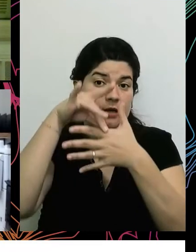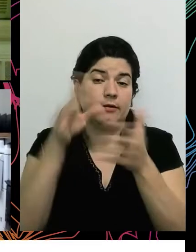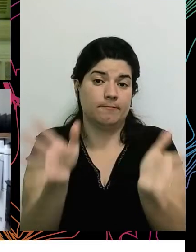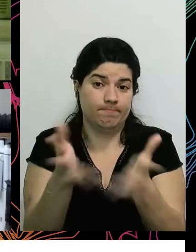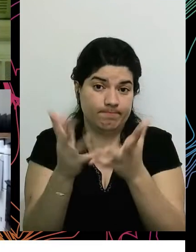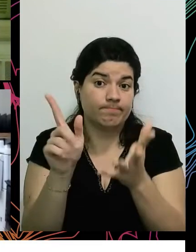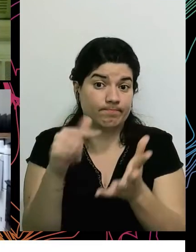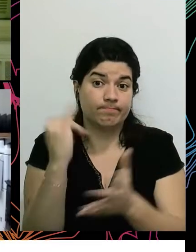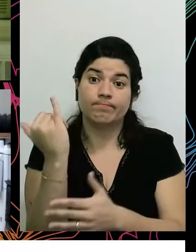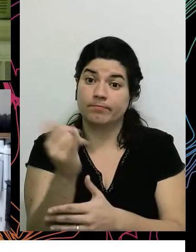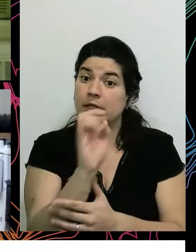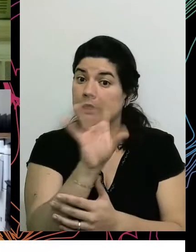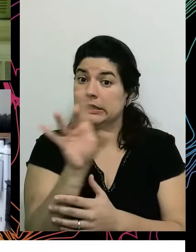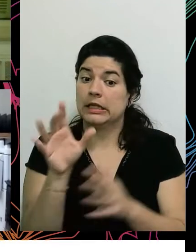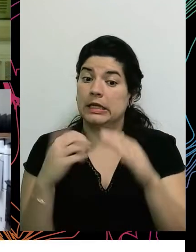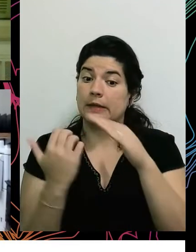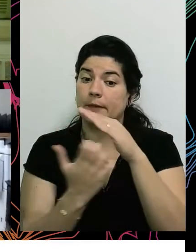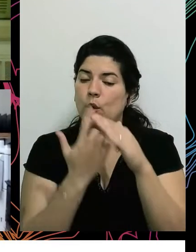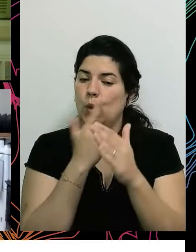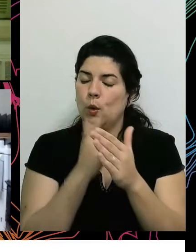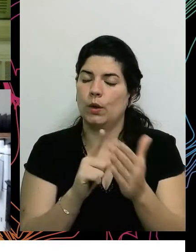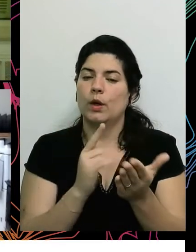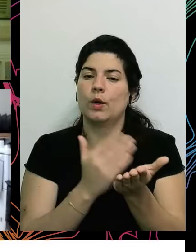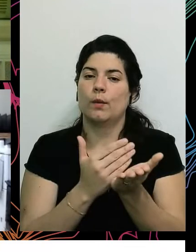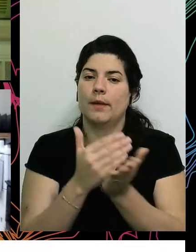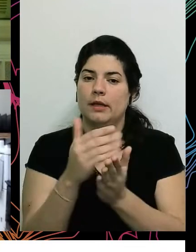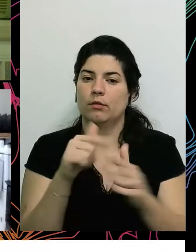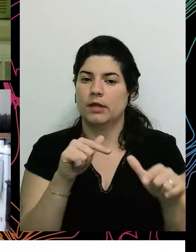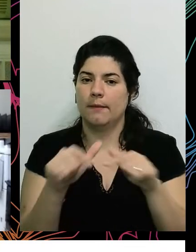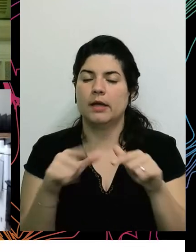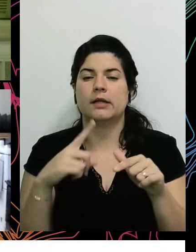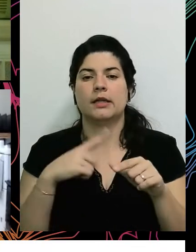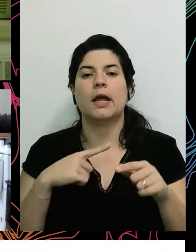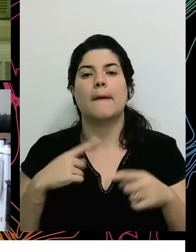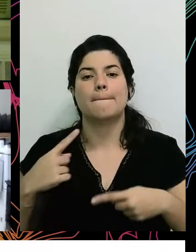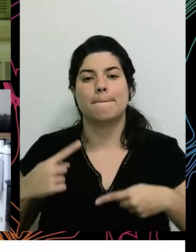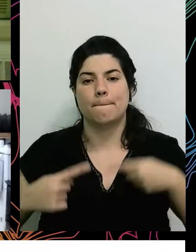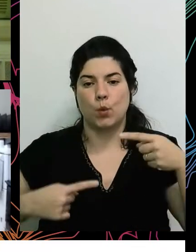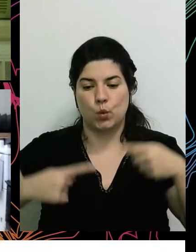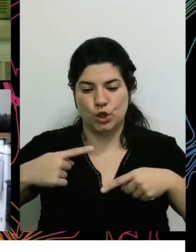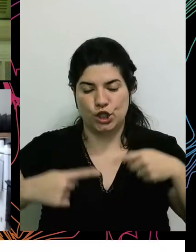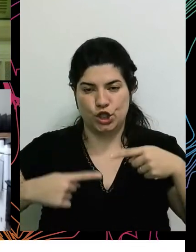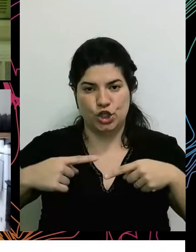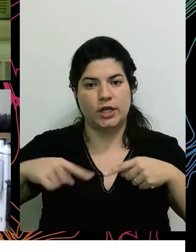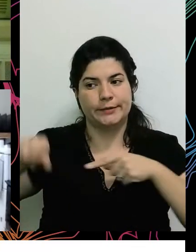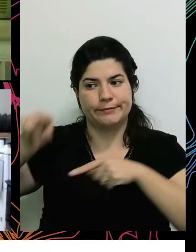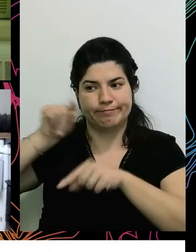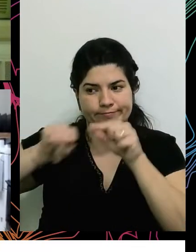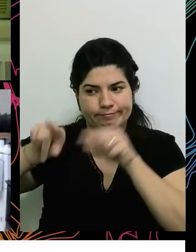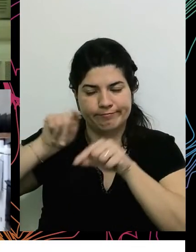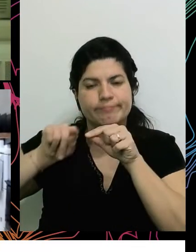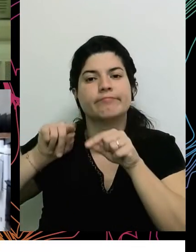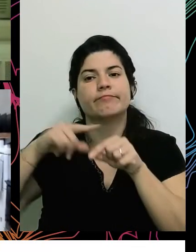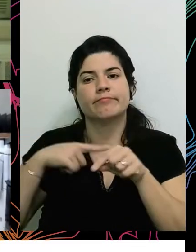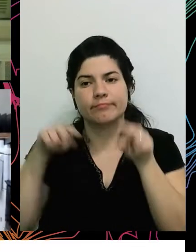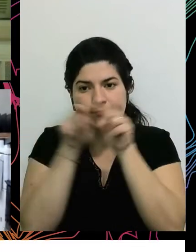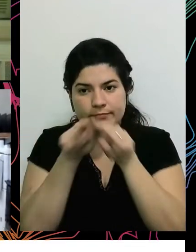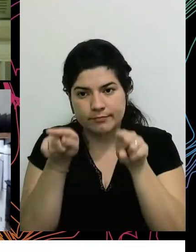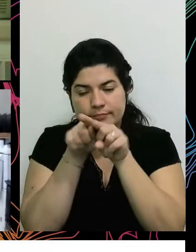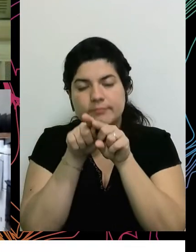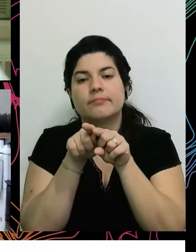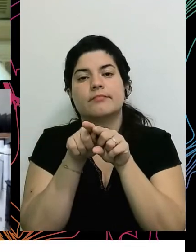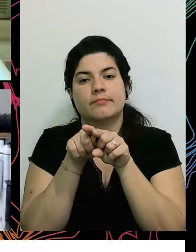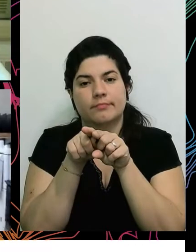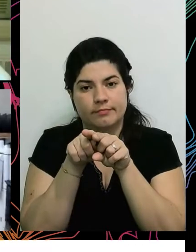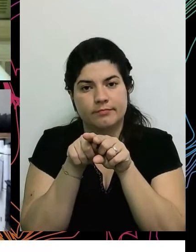para qualquer empresa iniciar um trabalho com relação a isso, ter políticas desde o recrutamento que já olhem para isso também, trazer benefícios